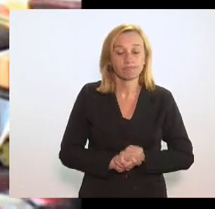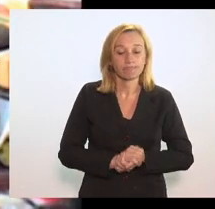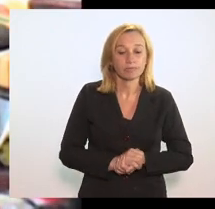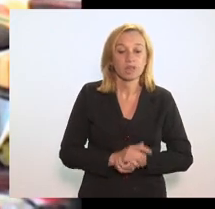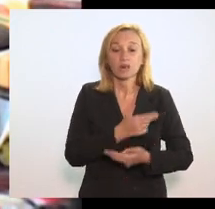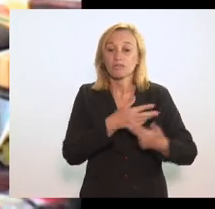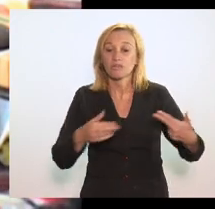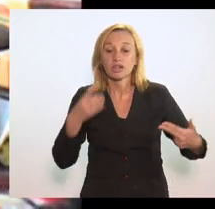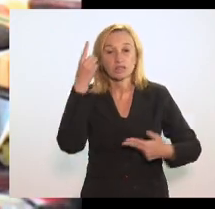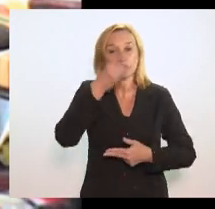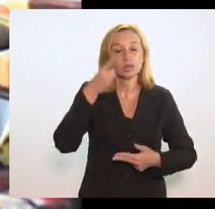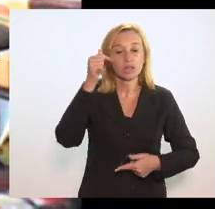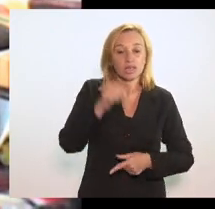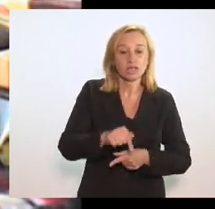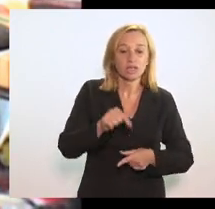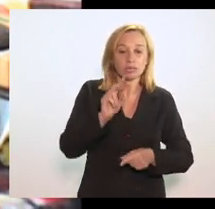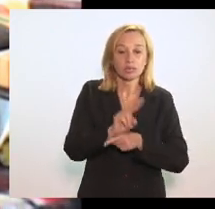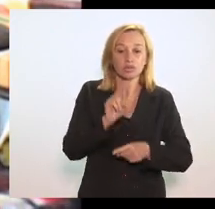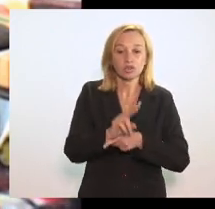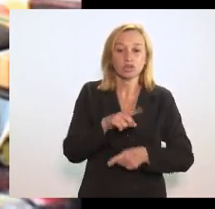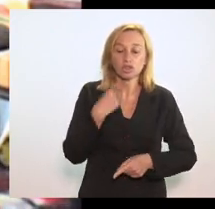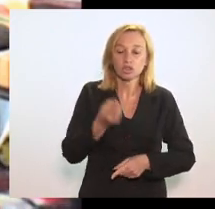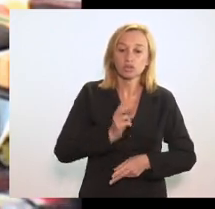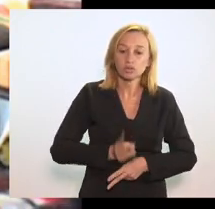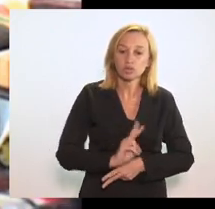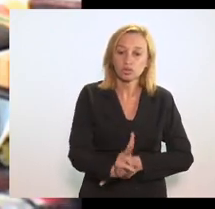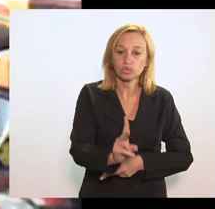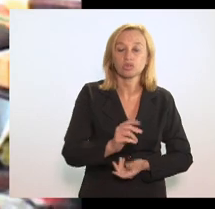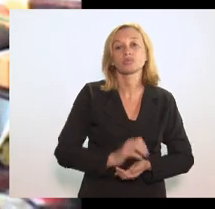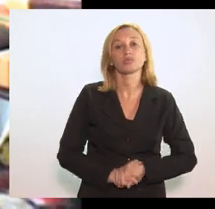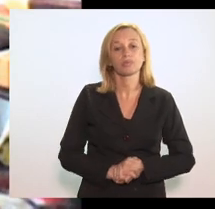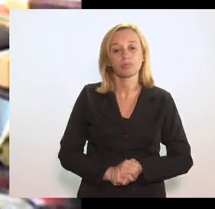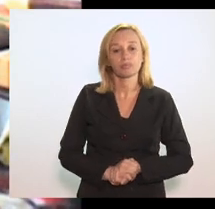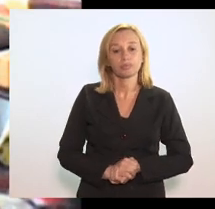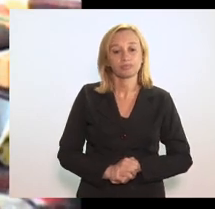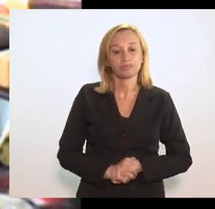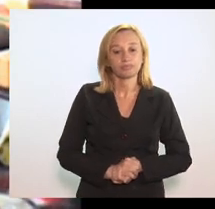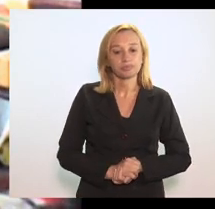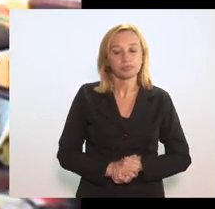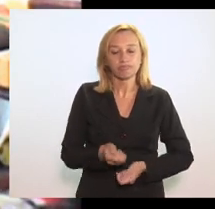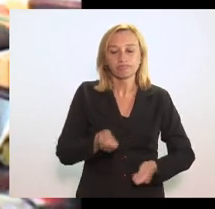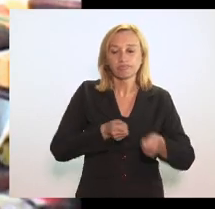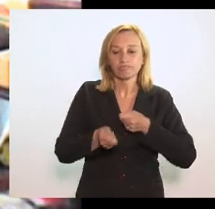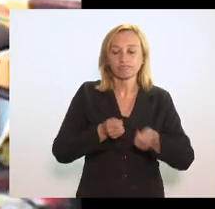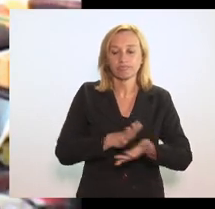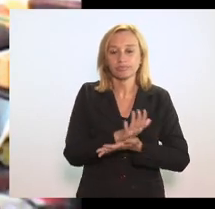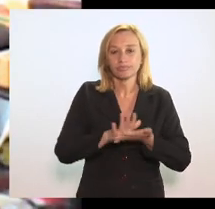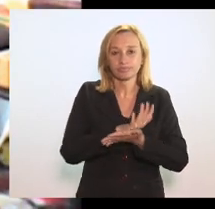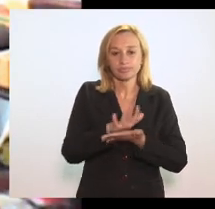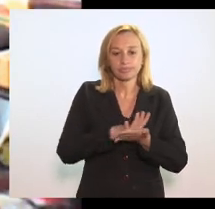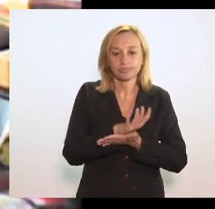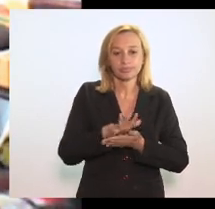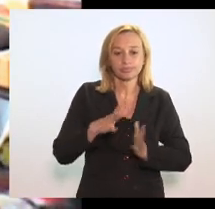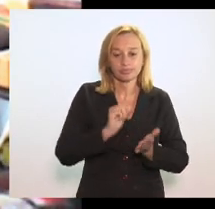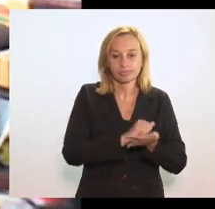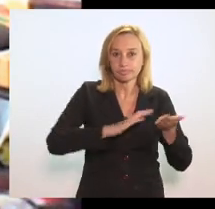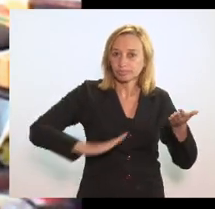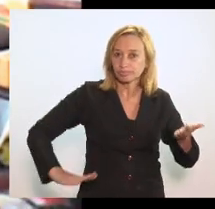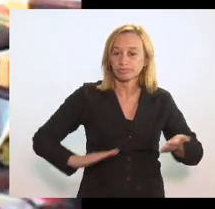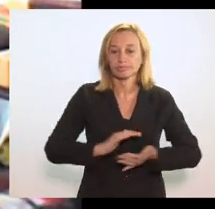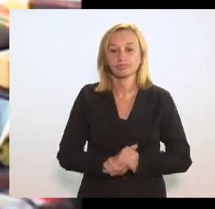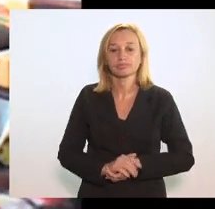aqui defenderam? Que a gente continue sem controle das atividades,